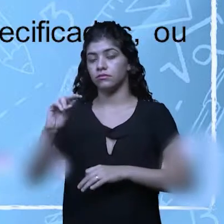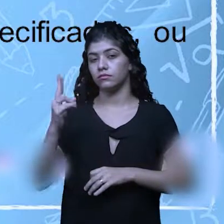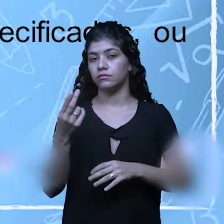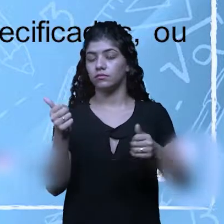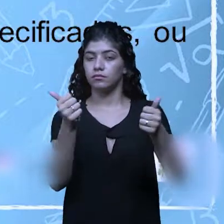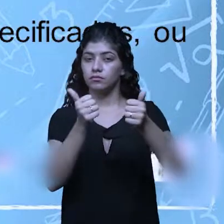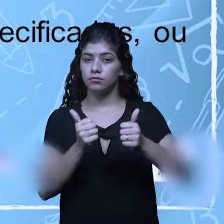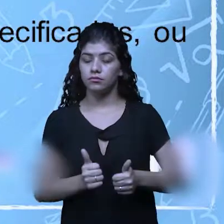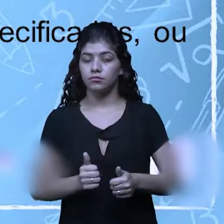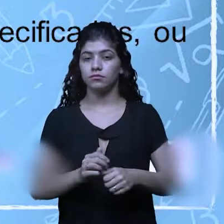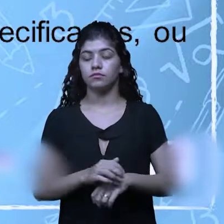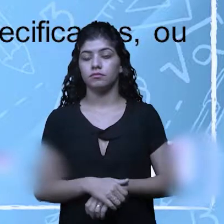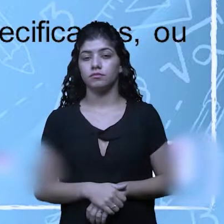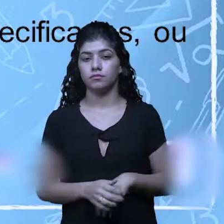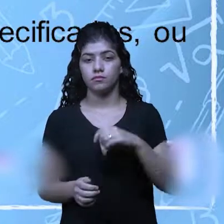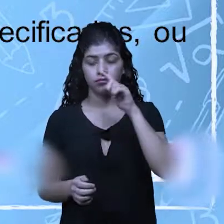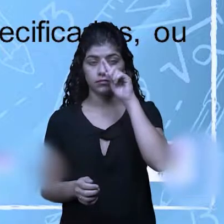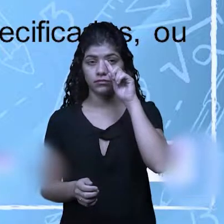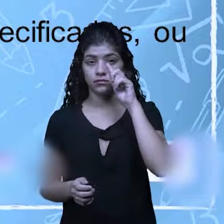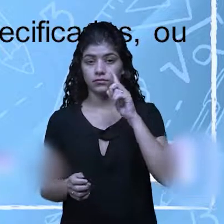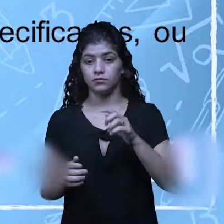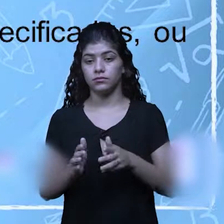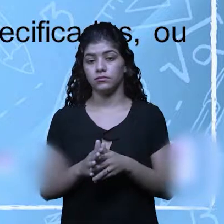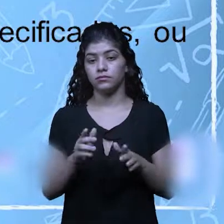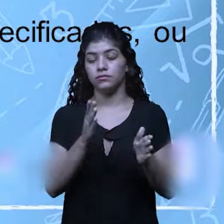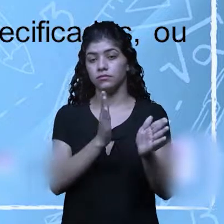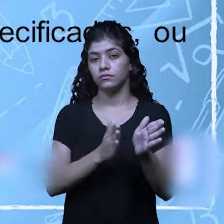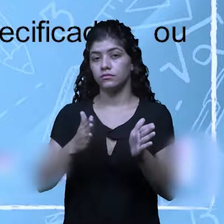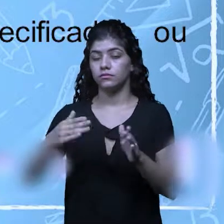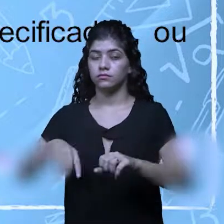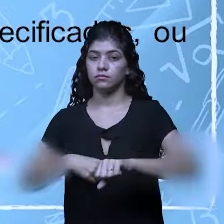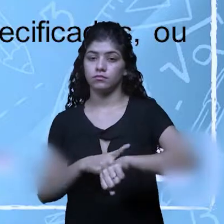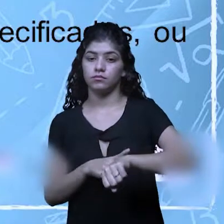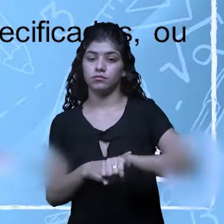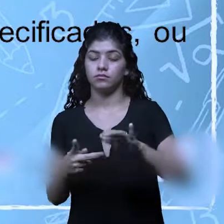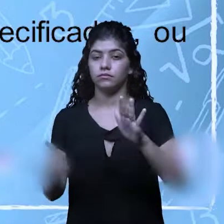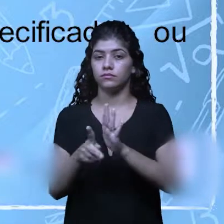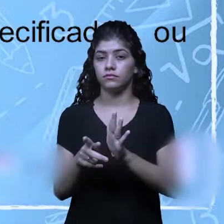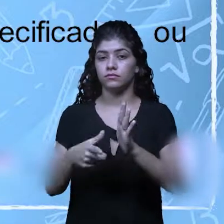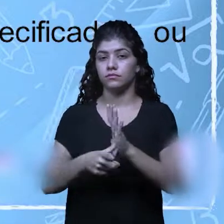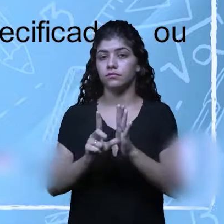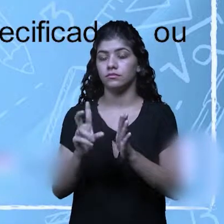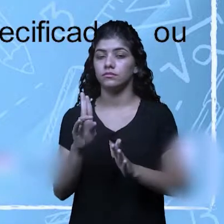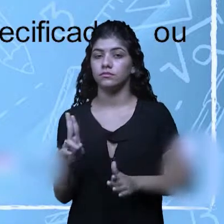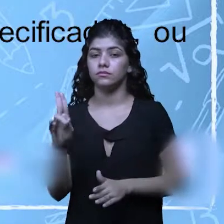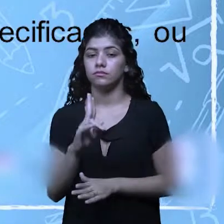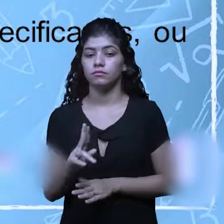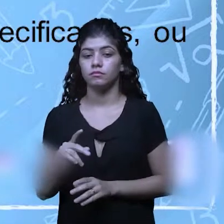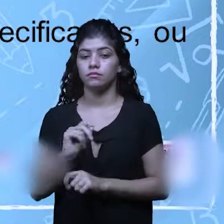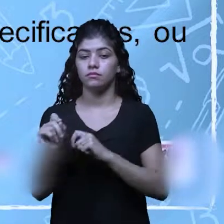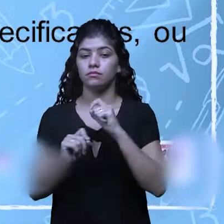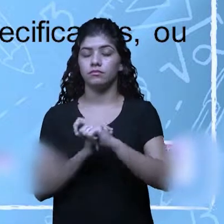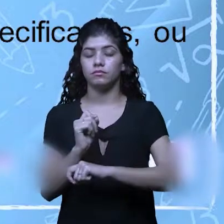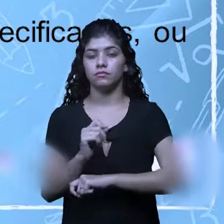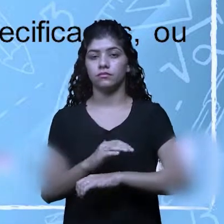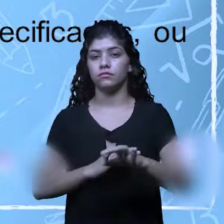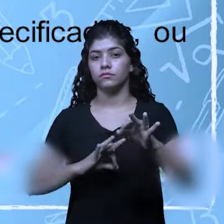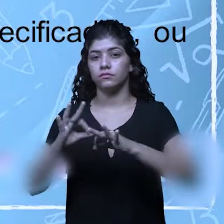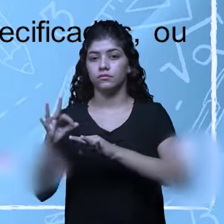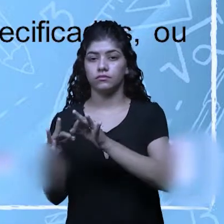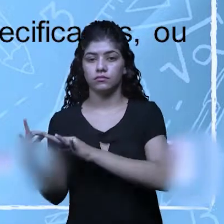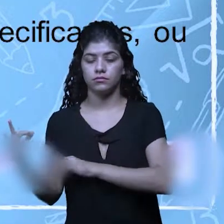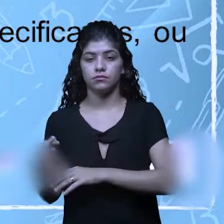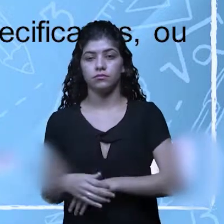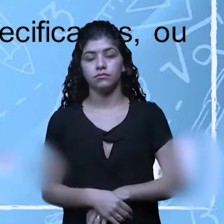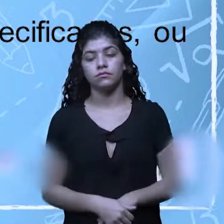ou verificado, ou ambos, a intervalos específicos ou antes do uso, contra padrões